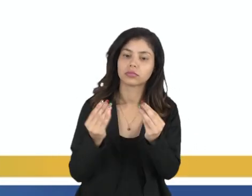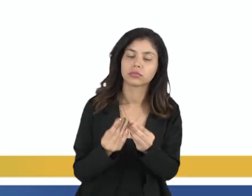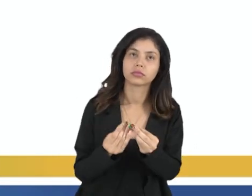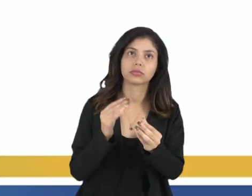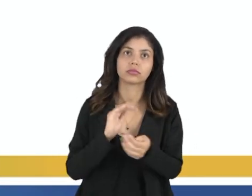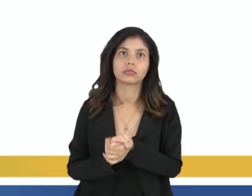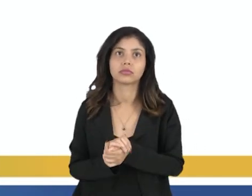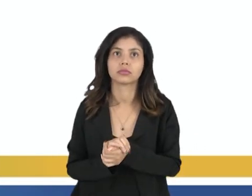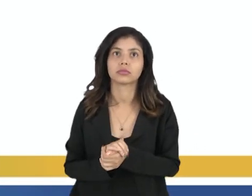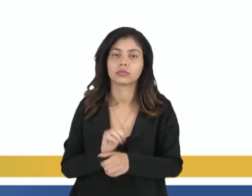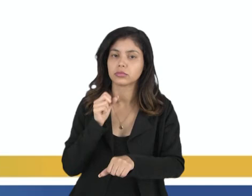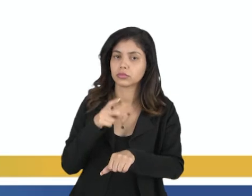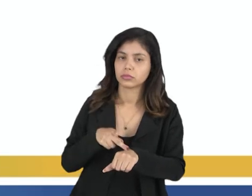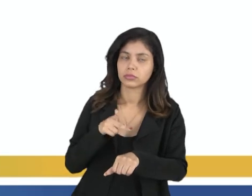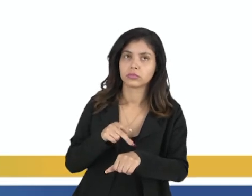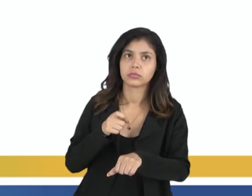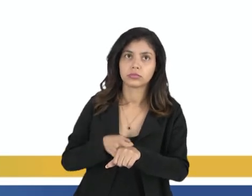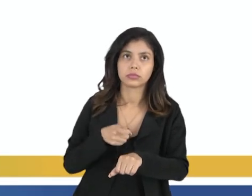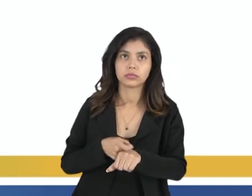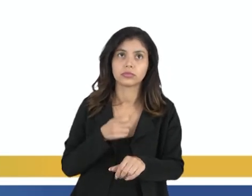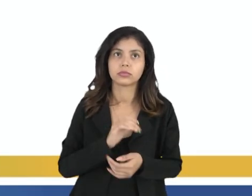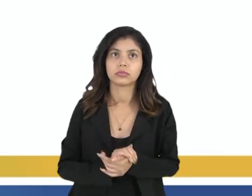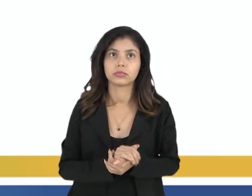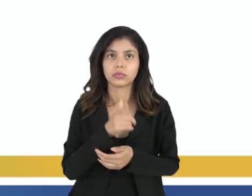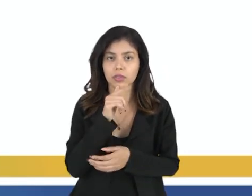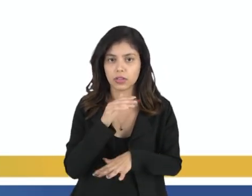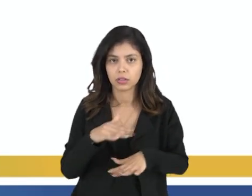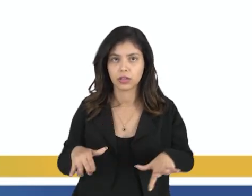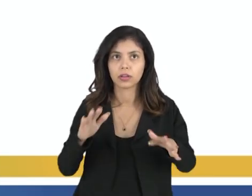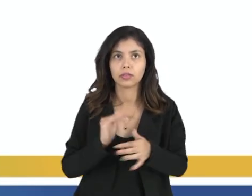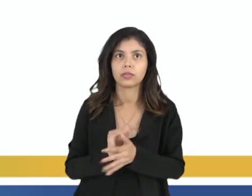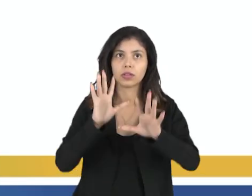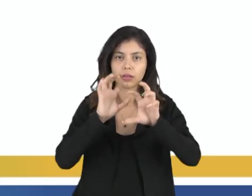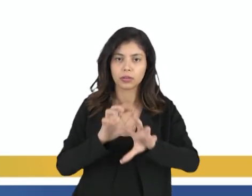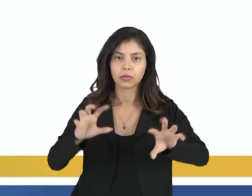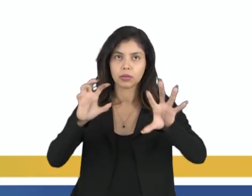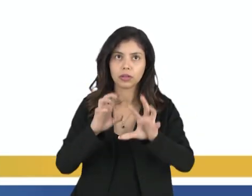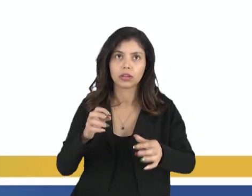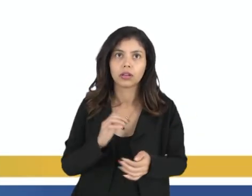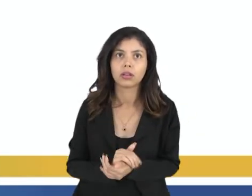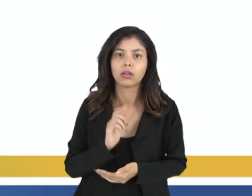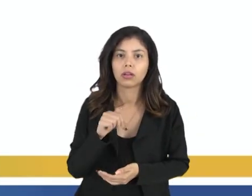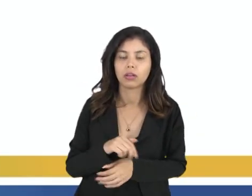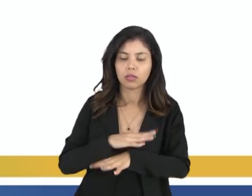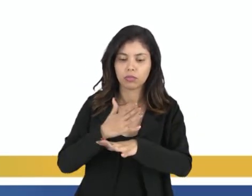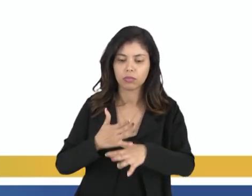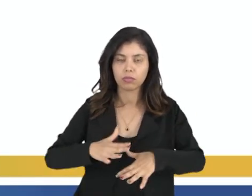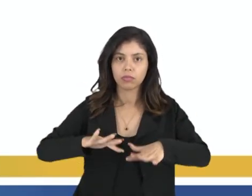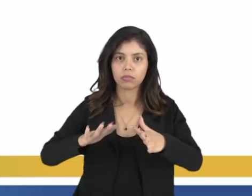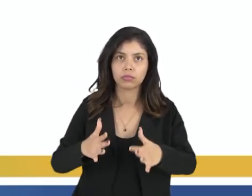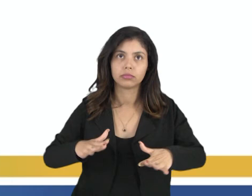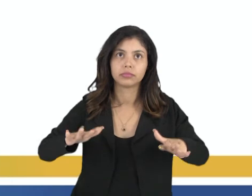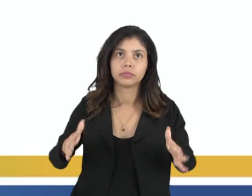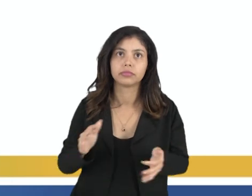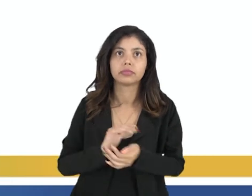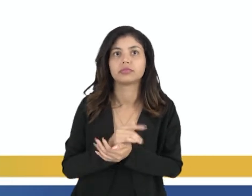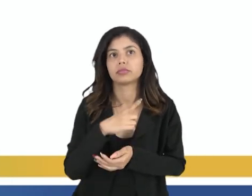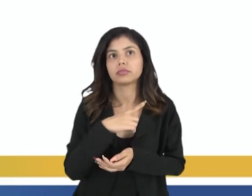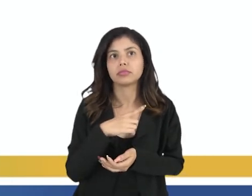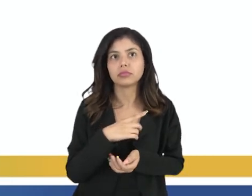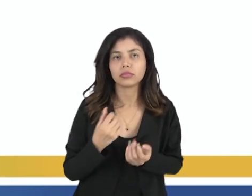se elas estão no estado sólido, líquido, gasoso, estado vapor, aquoso. Vai indicar se